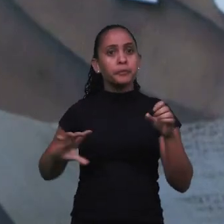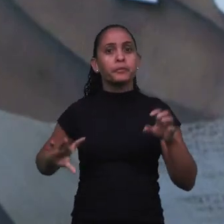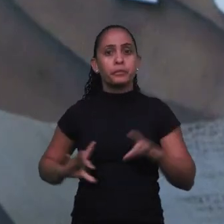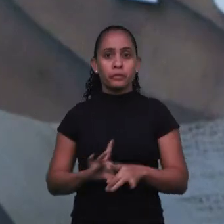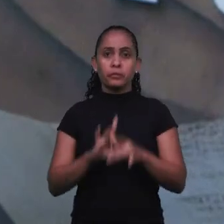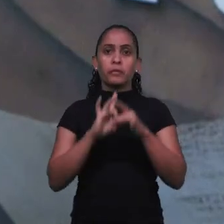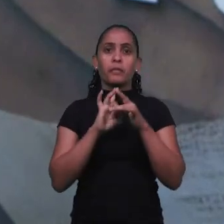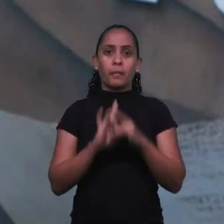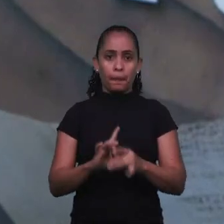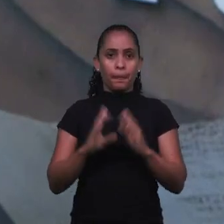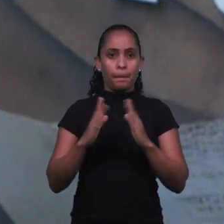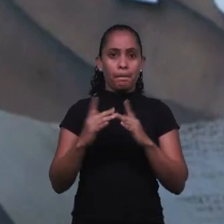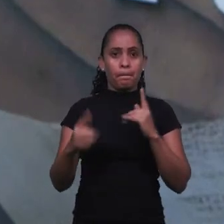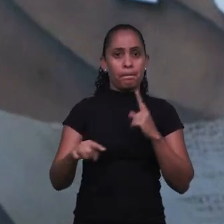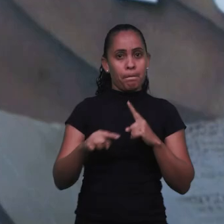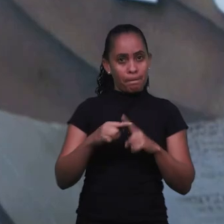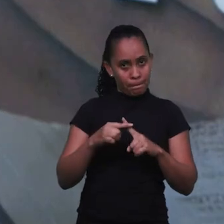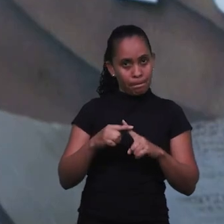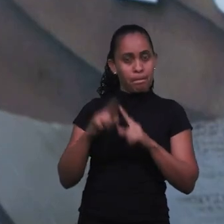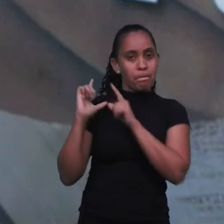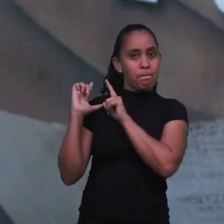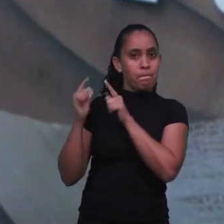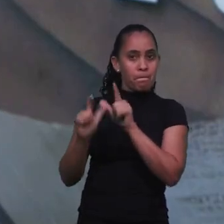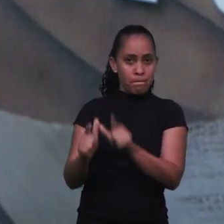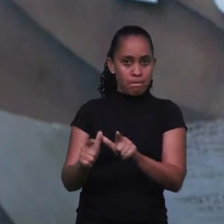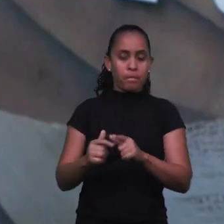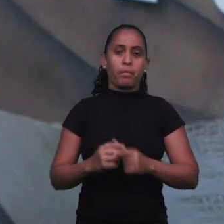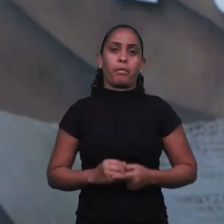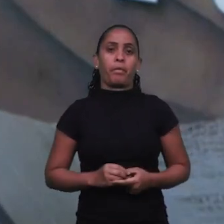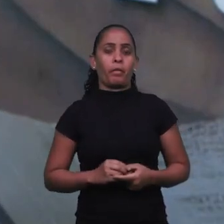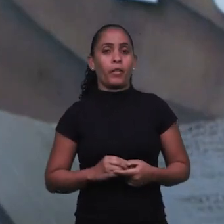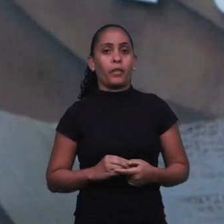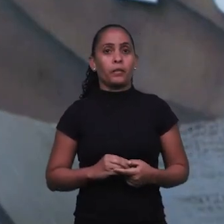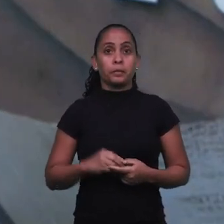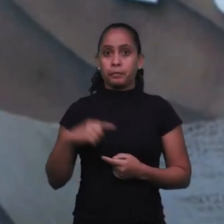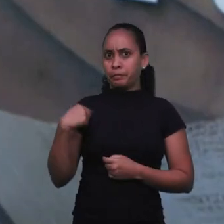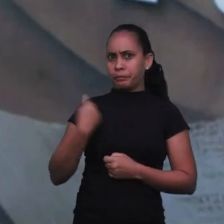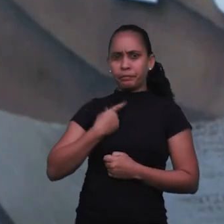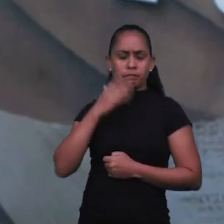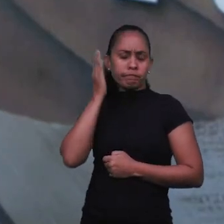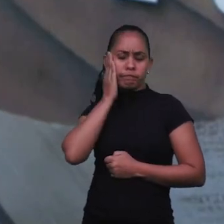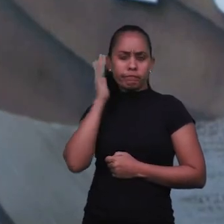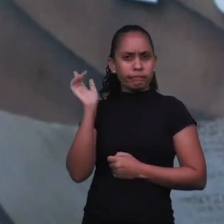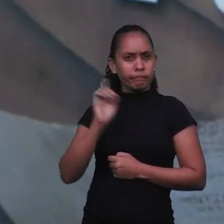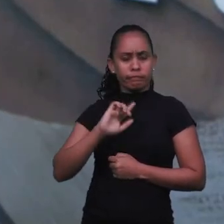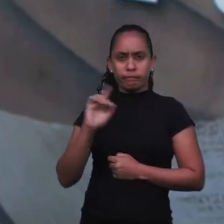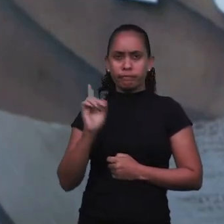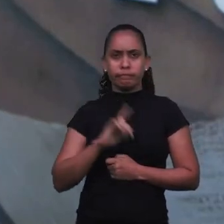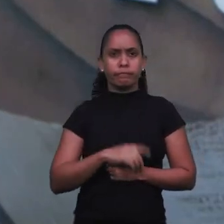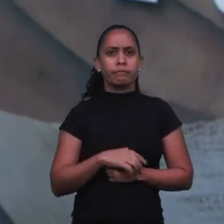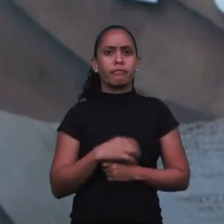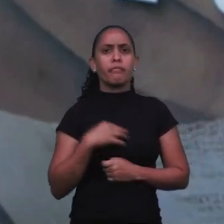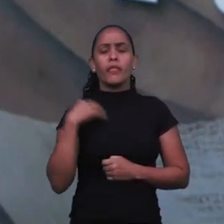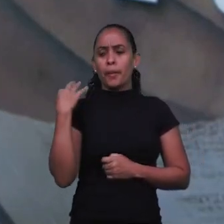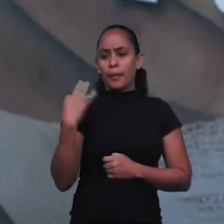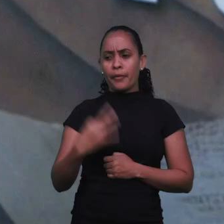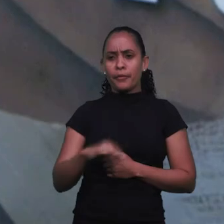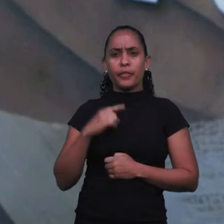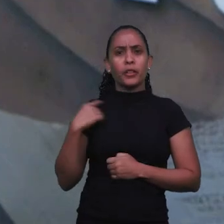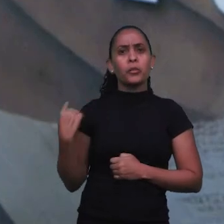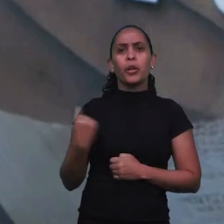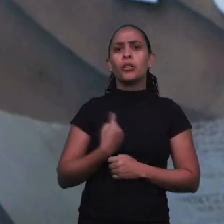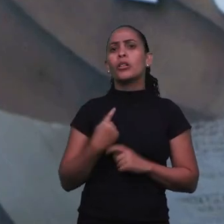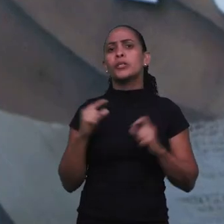alegação das igrejas chamadas históricas e tradicionais. Nós não entendemos isso. Então, perfeito para nós,